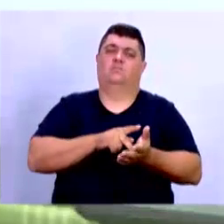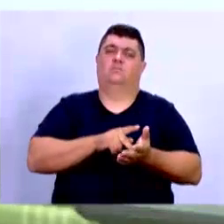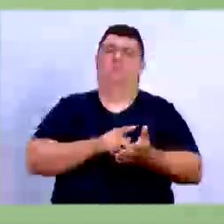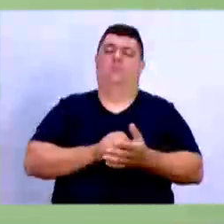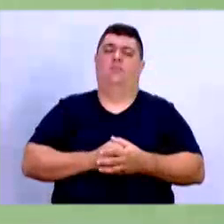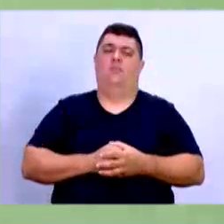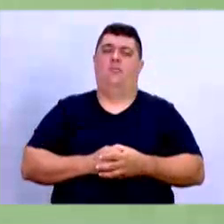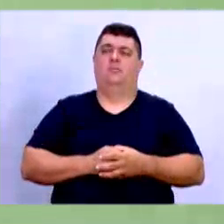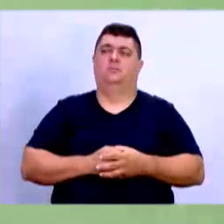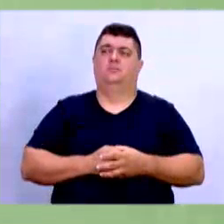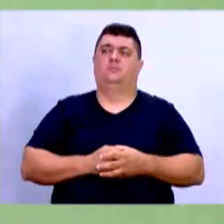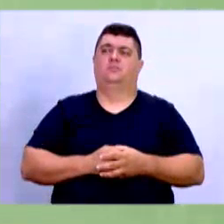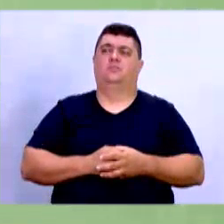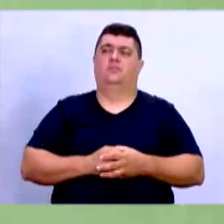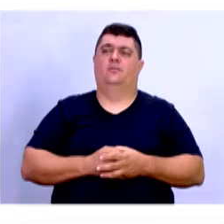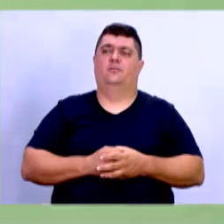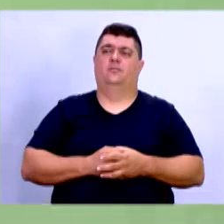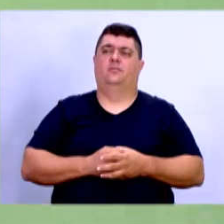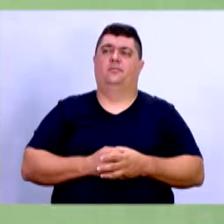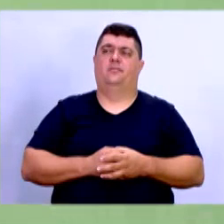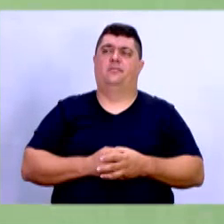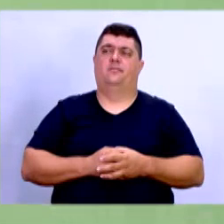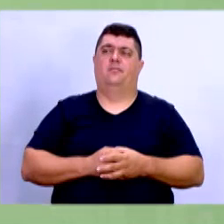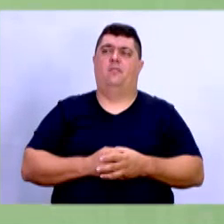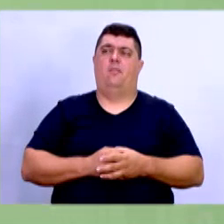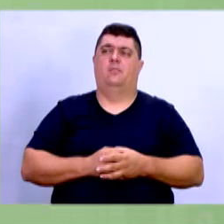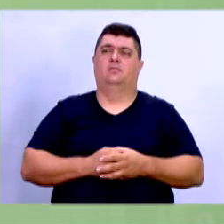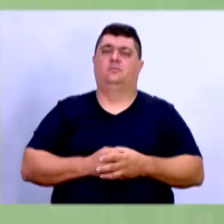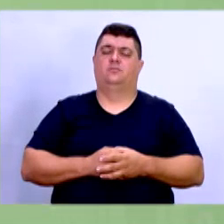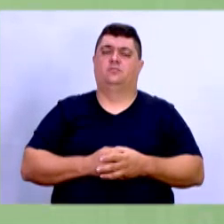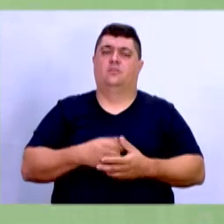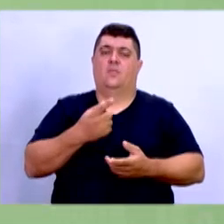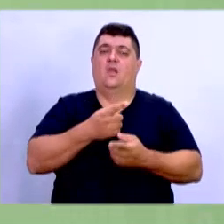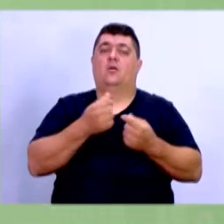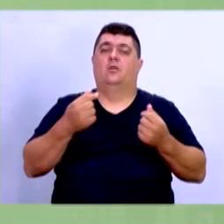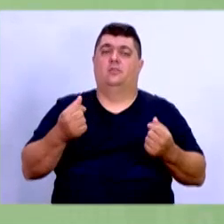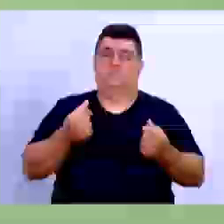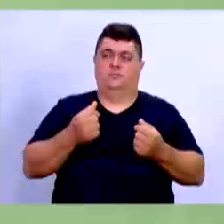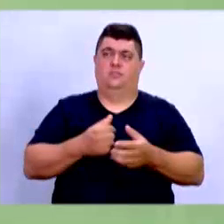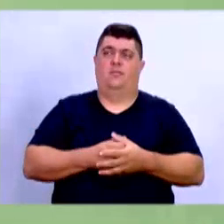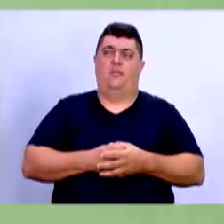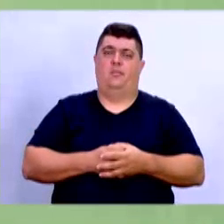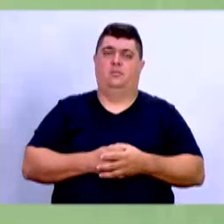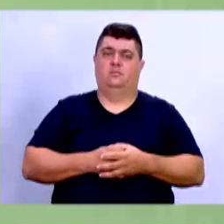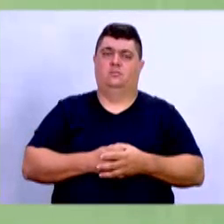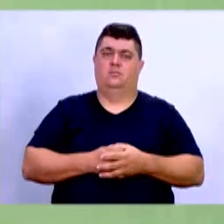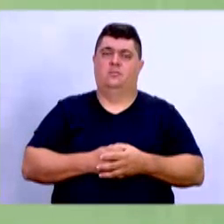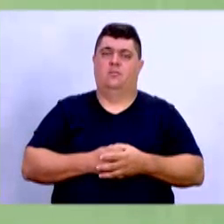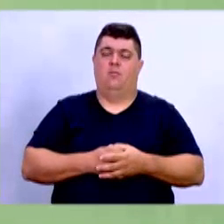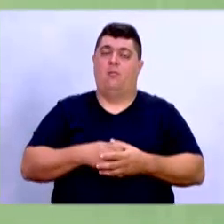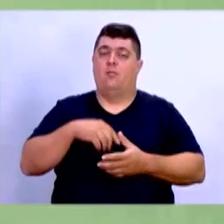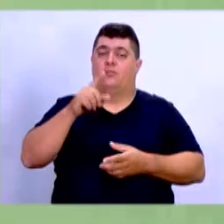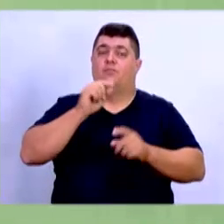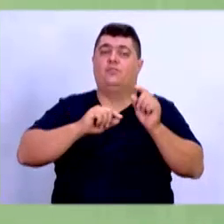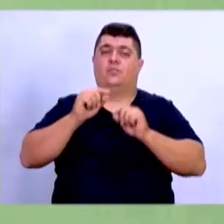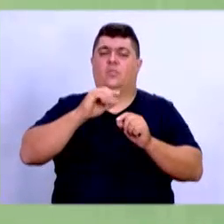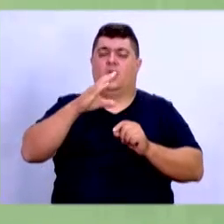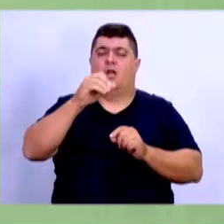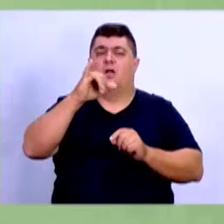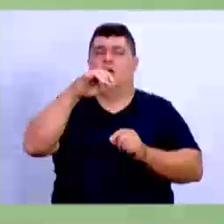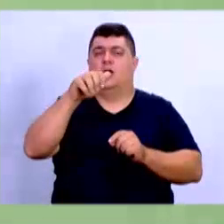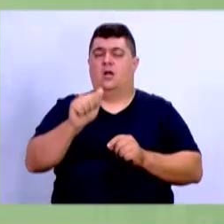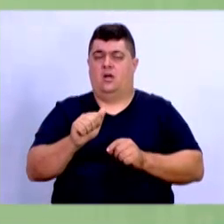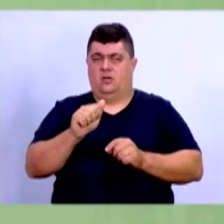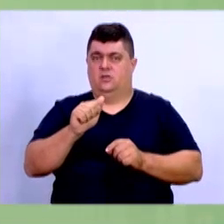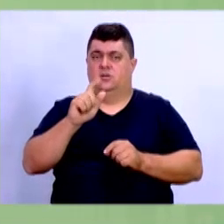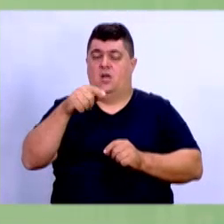essa função. Tá? O caixa. O caixa, ele nada mais é do que responsável